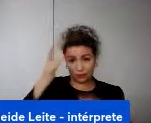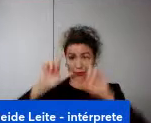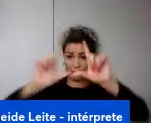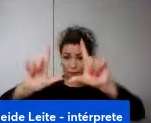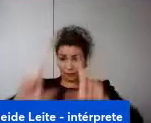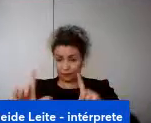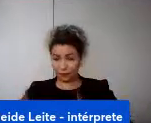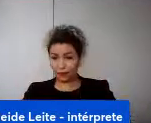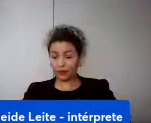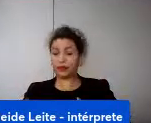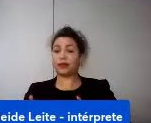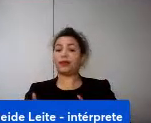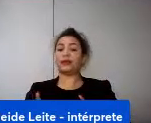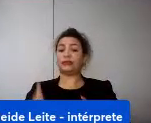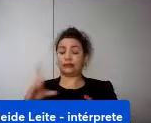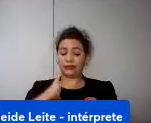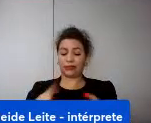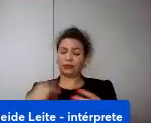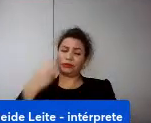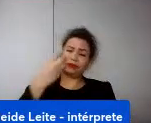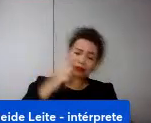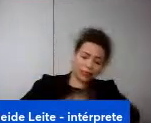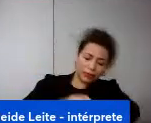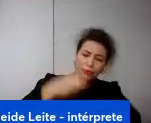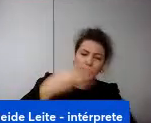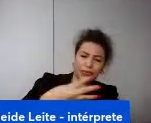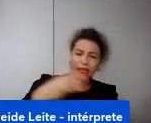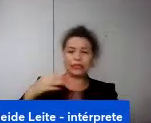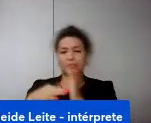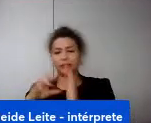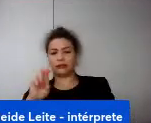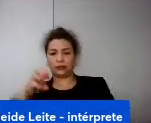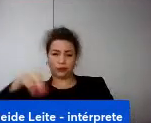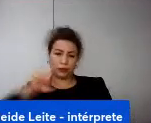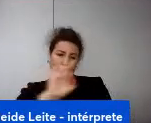o pessoal da mesa, que temos entre 3 a 5 minutos para cada um.